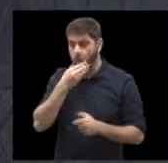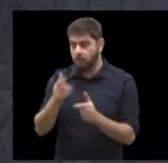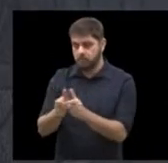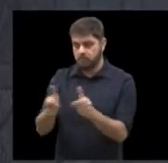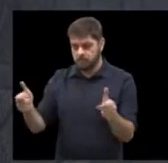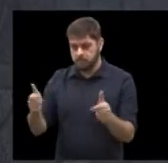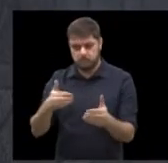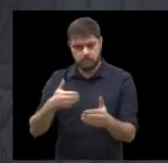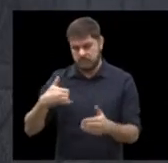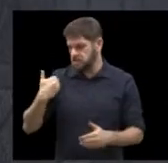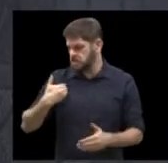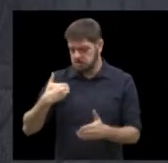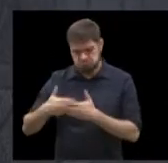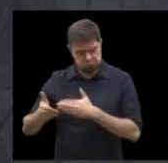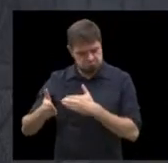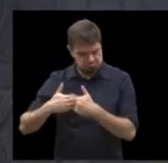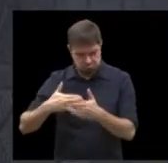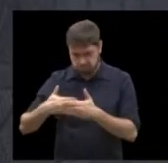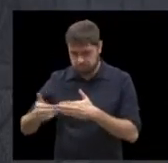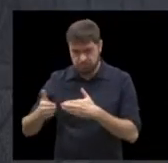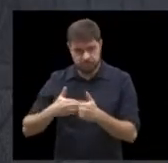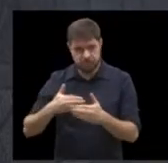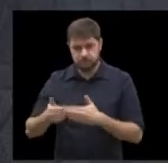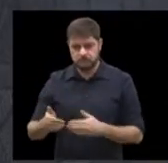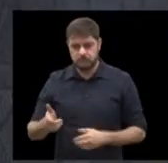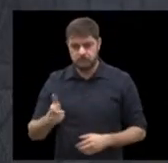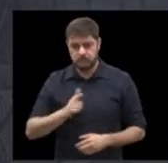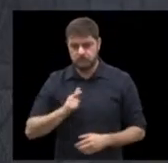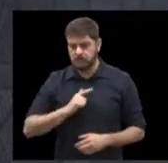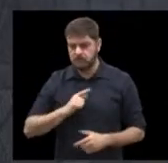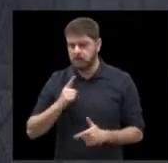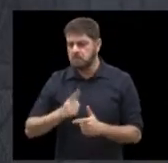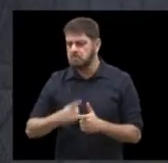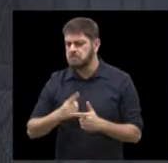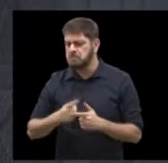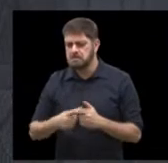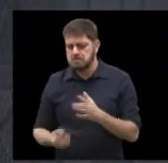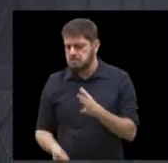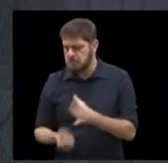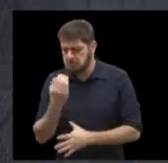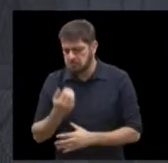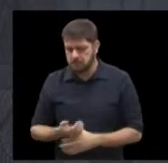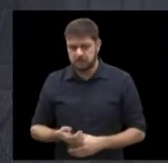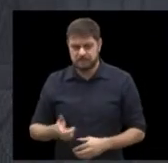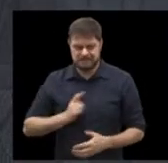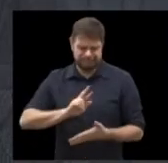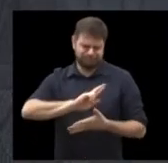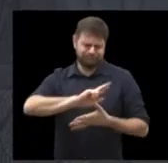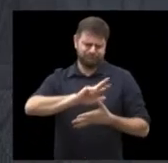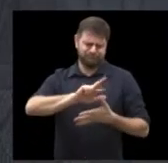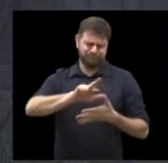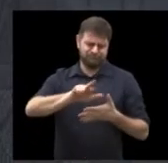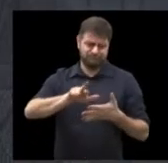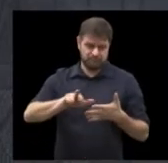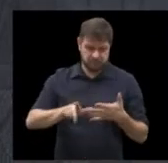pegar em qualquer idade. Vamos dizer, as causas são muito variáveis, né? Você pode ter